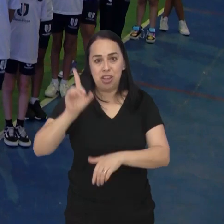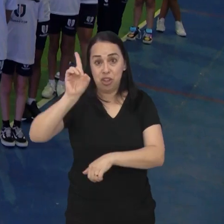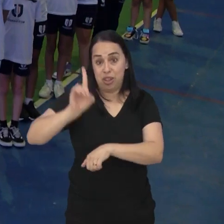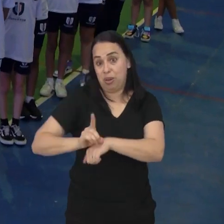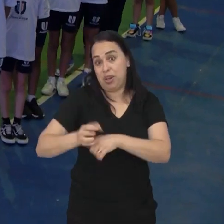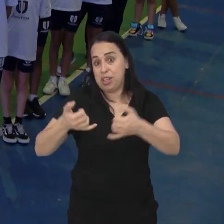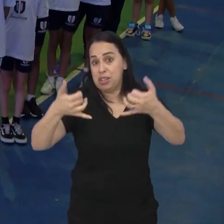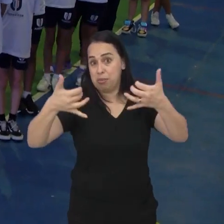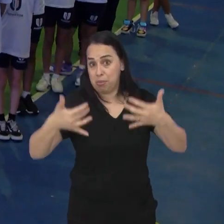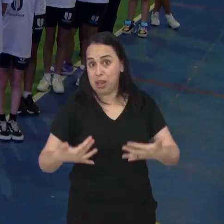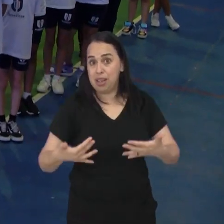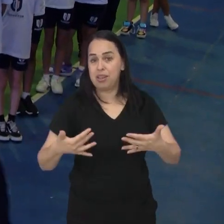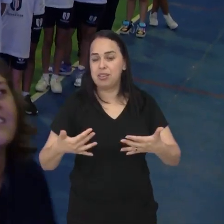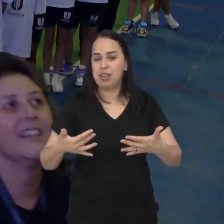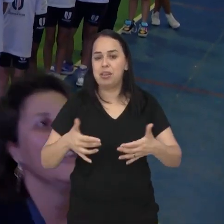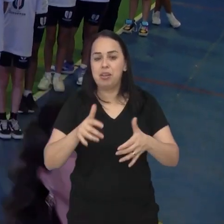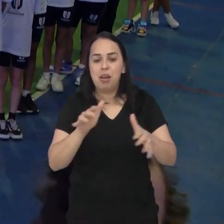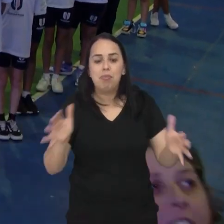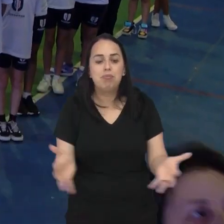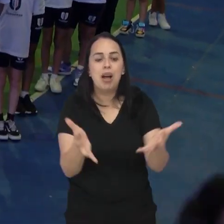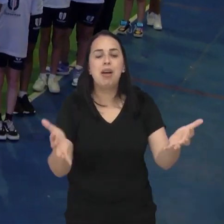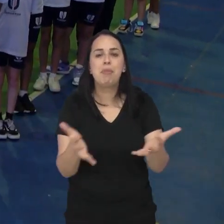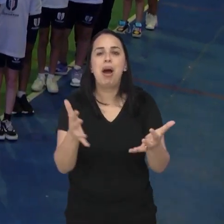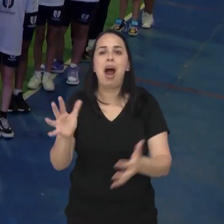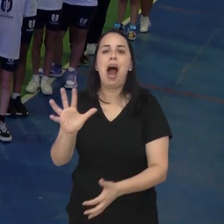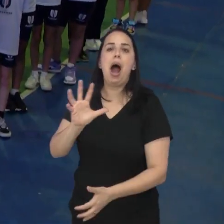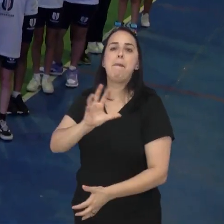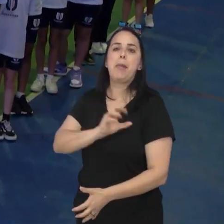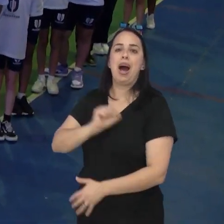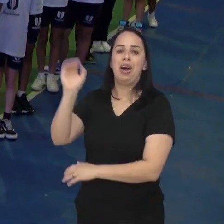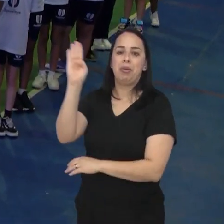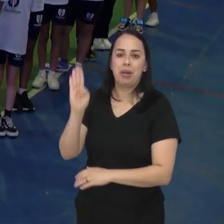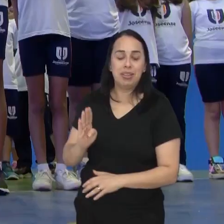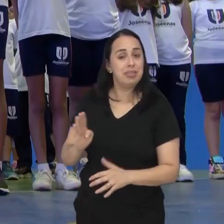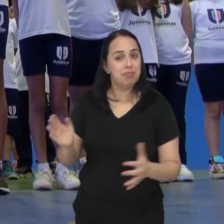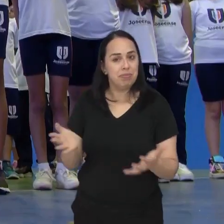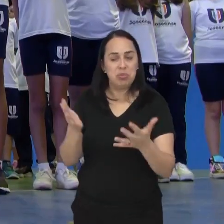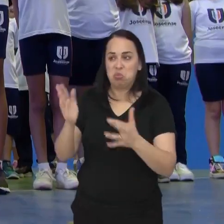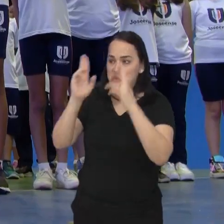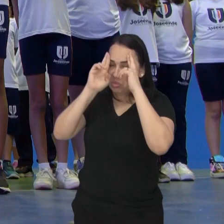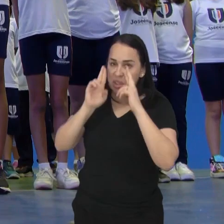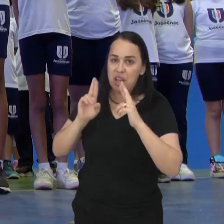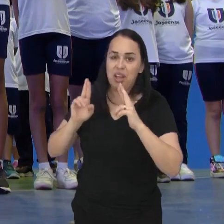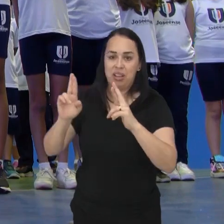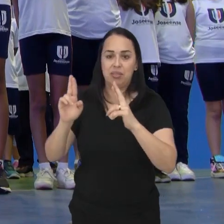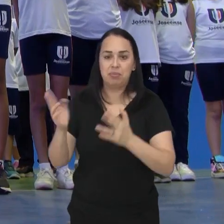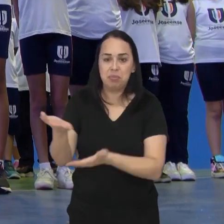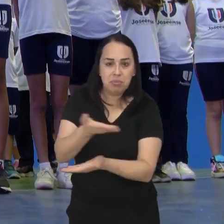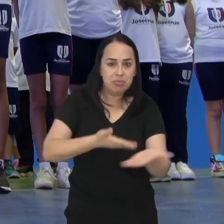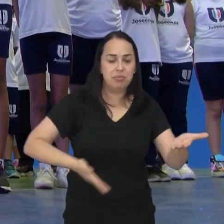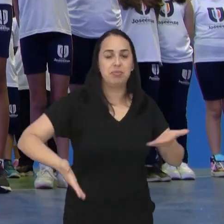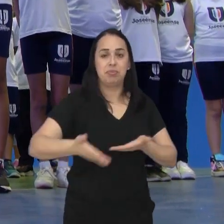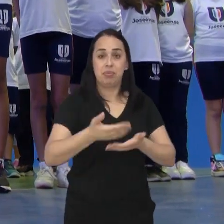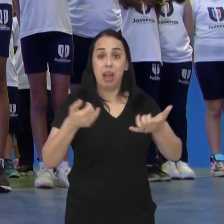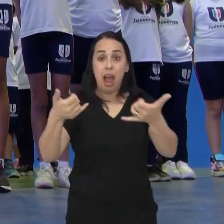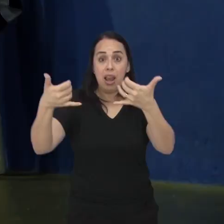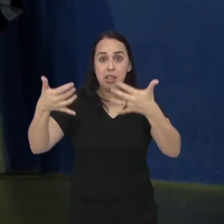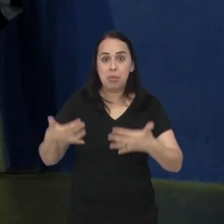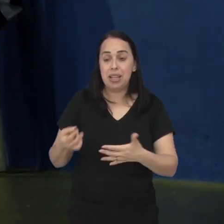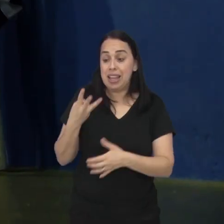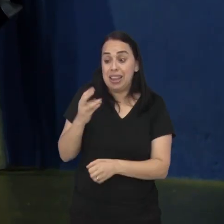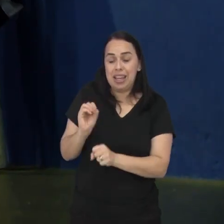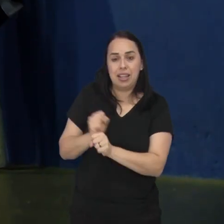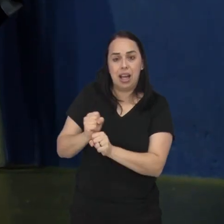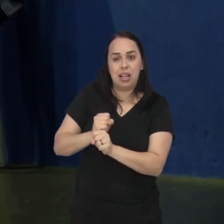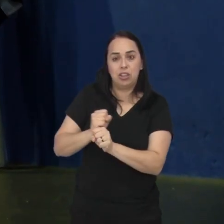a execução do hino nacional nas escolas cultiva nos alunos o amor à pátria, além de incentivar o respeito entre os colegas.